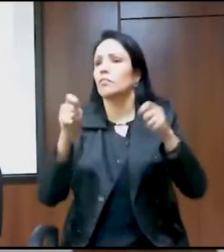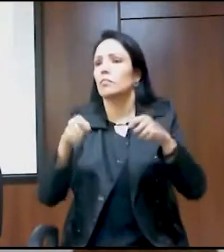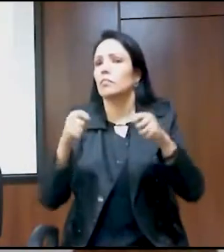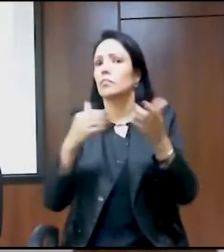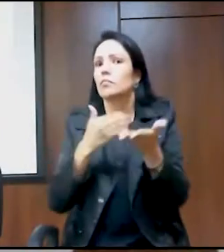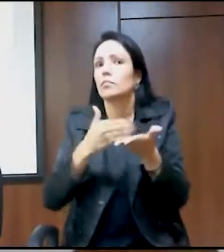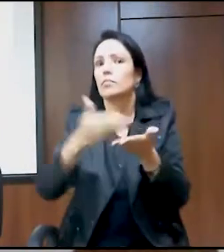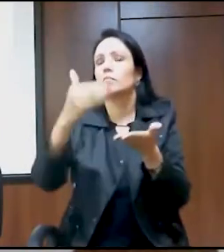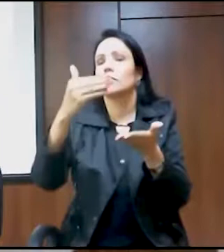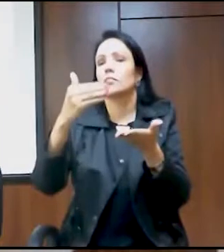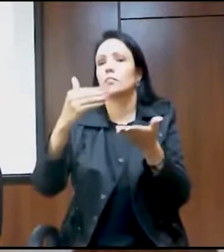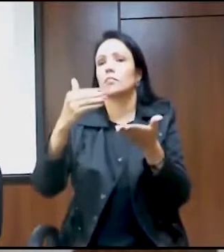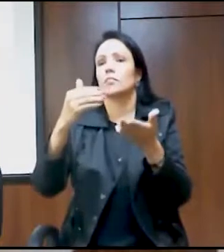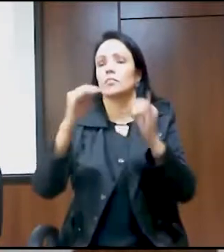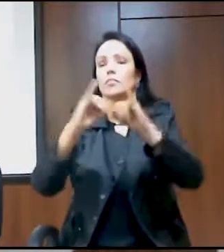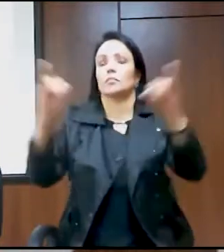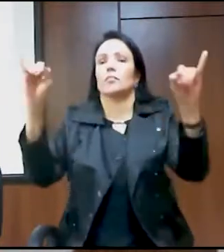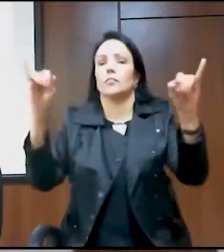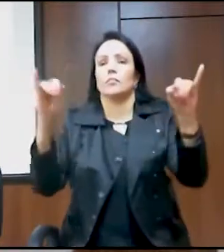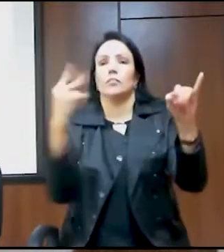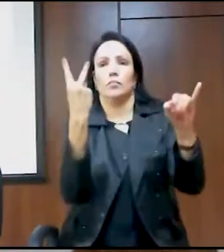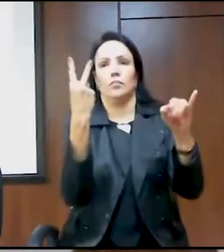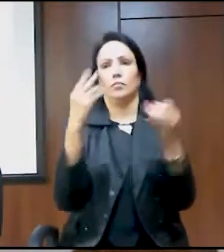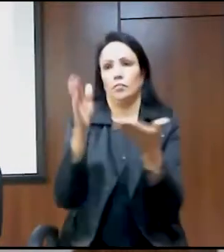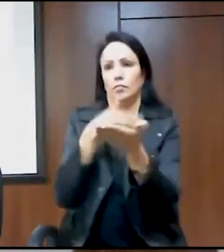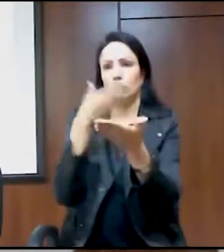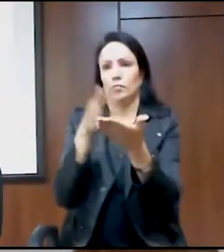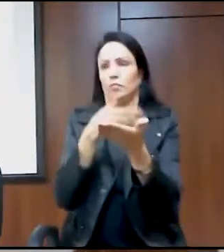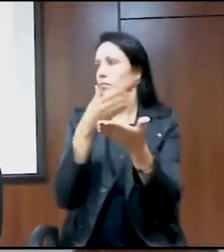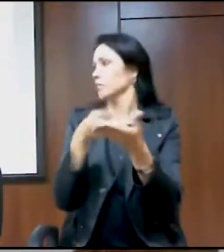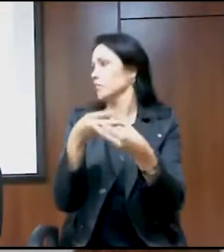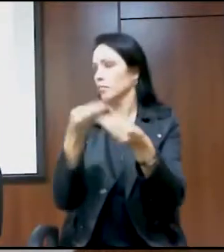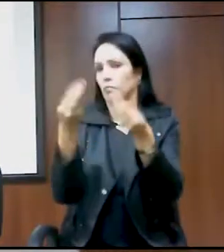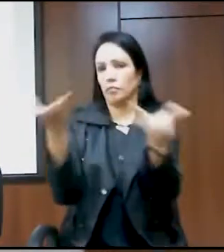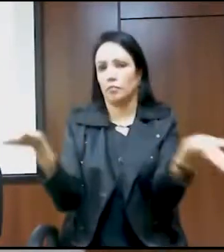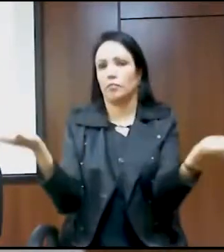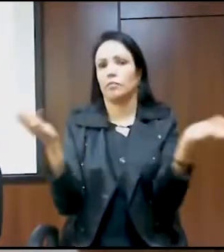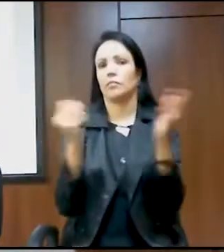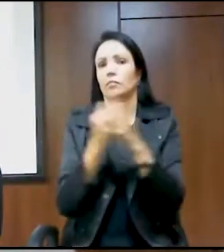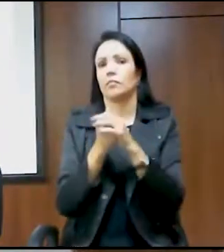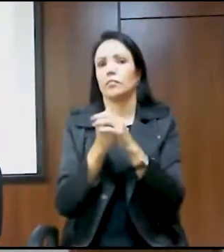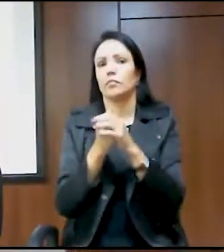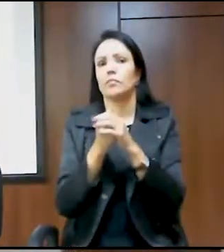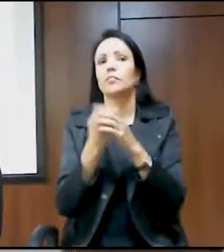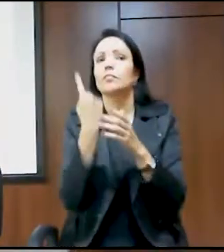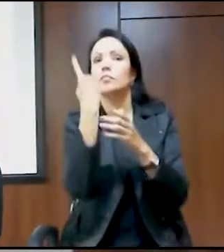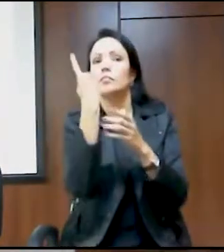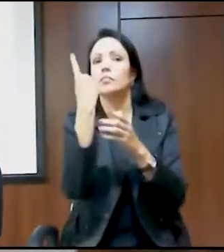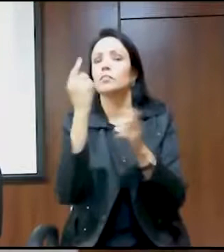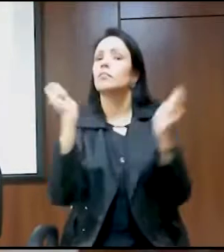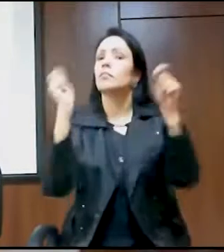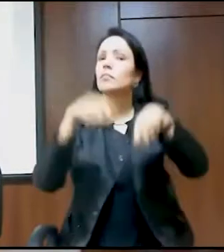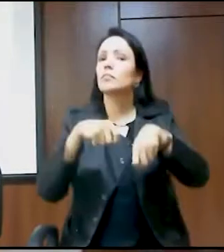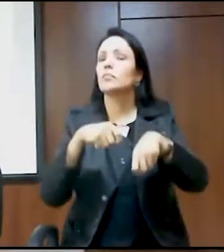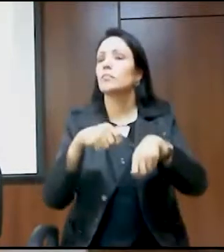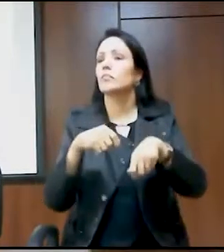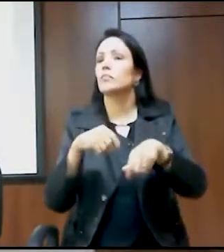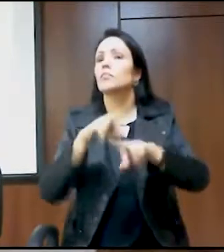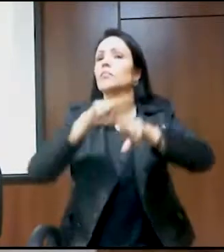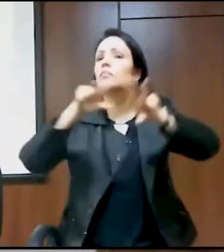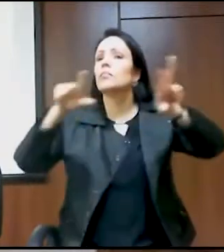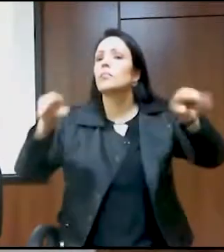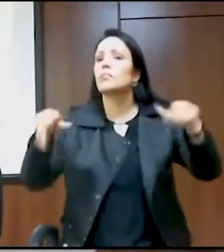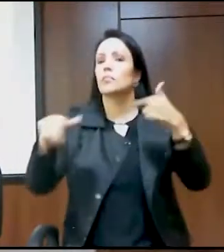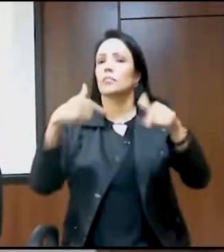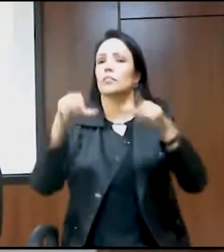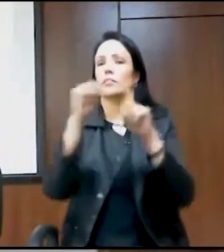culminando com a publicação de 2 livros que eu vou deixar aqui para a Defensoria, um especificamente sobre metodologia de